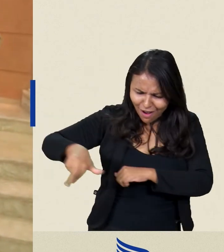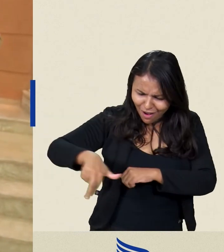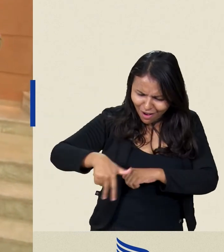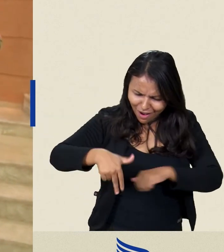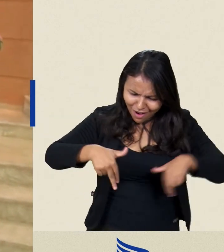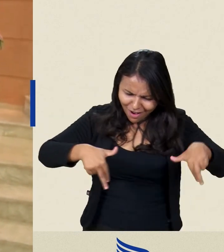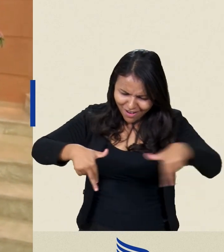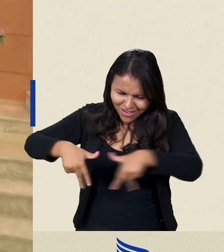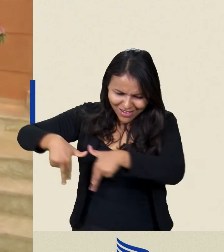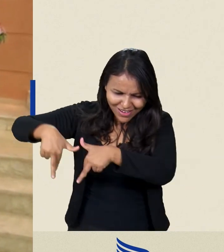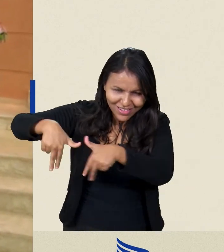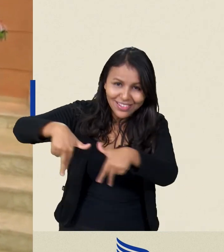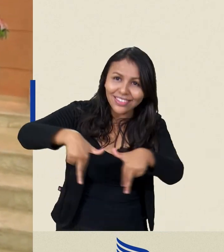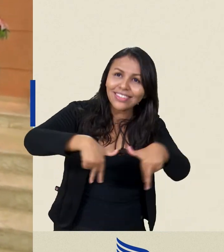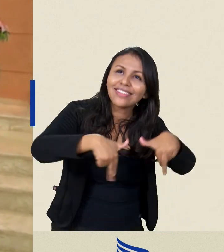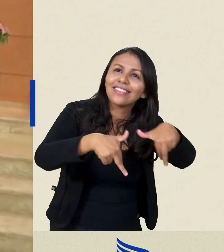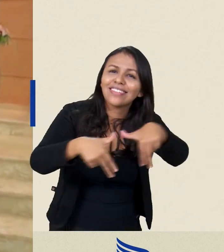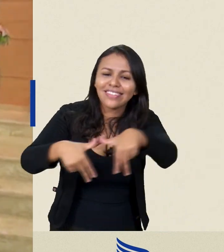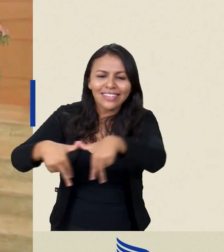teu lado